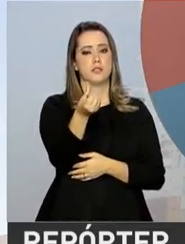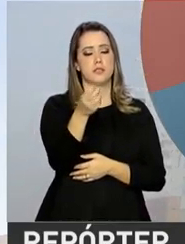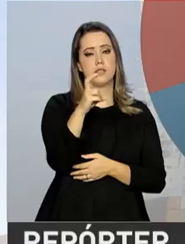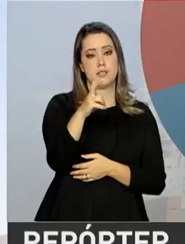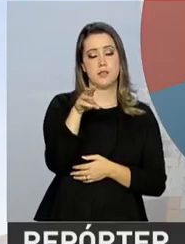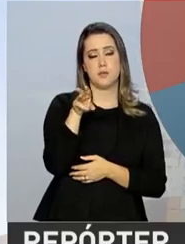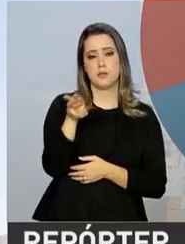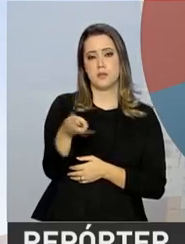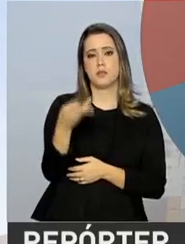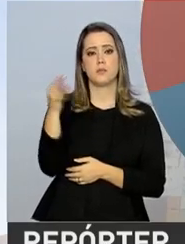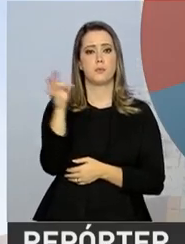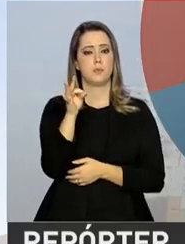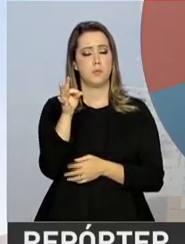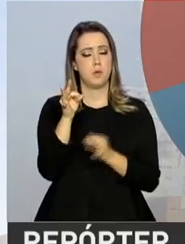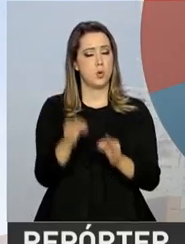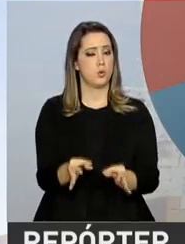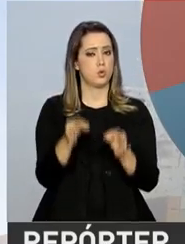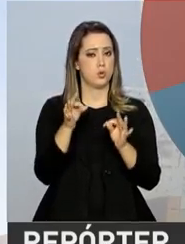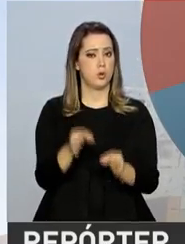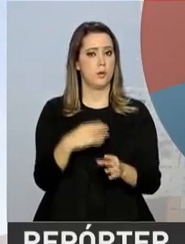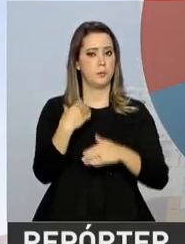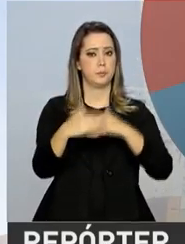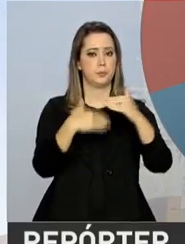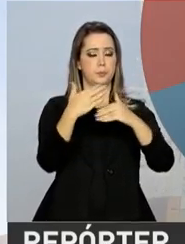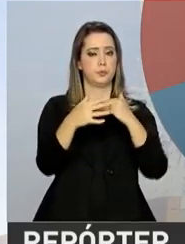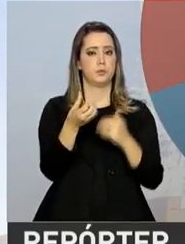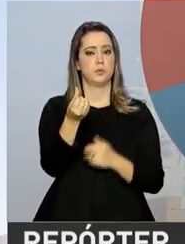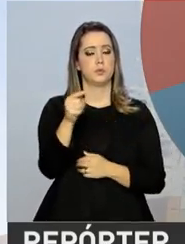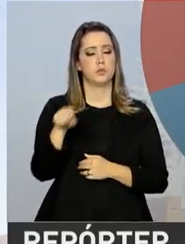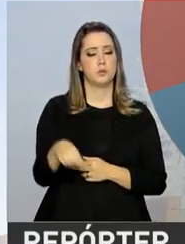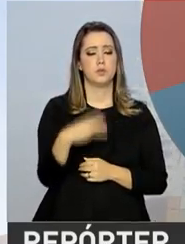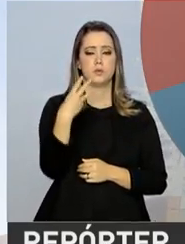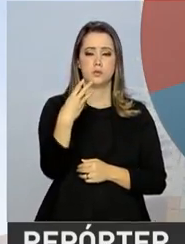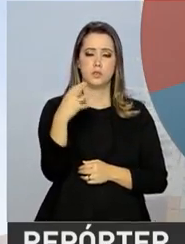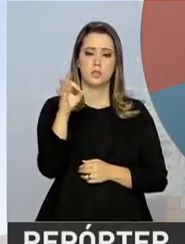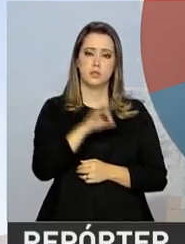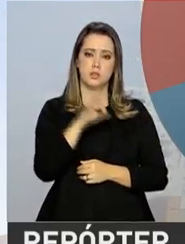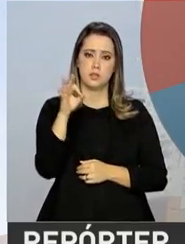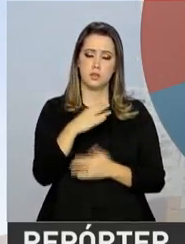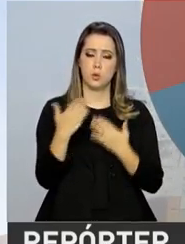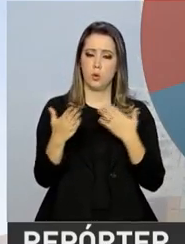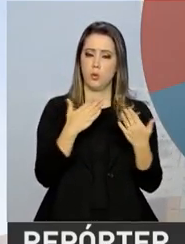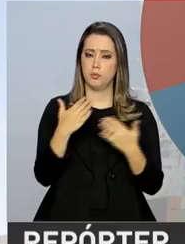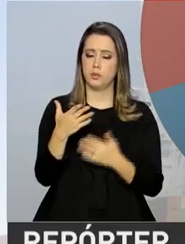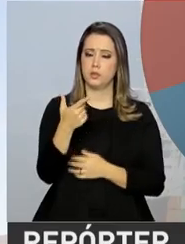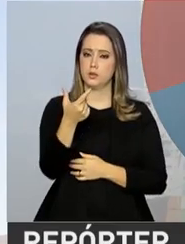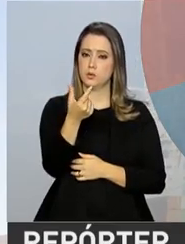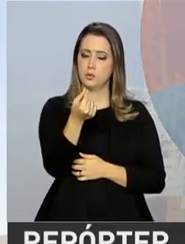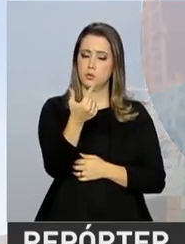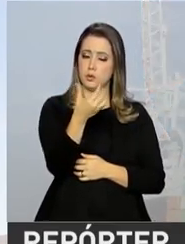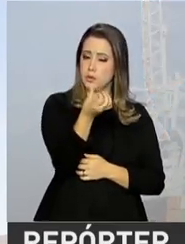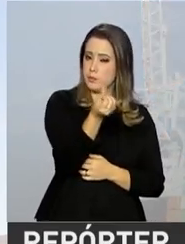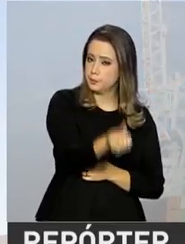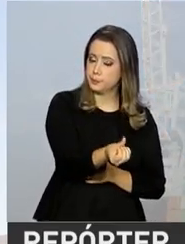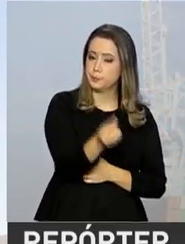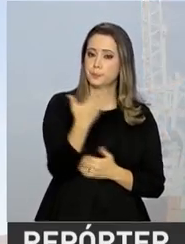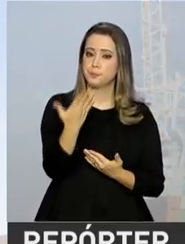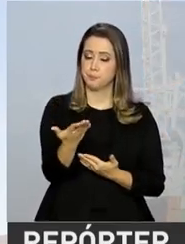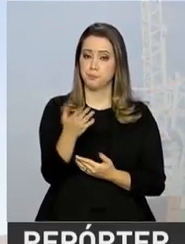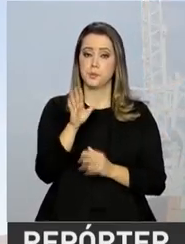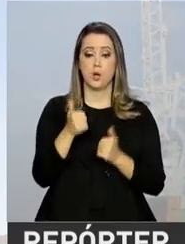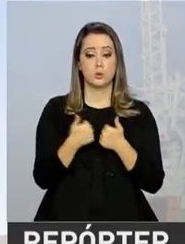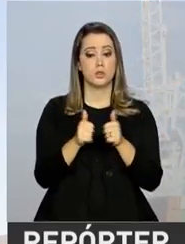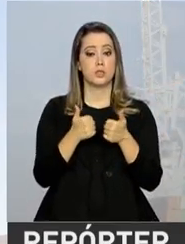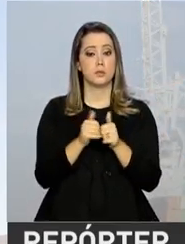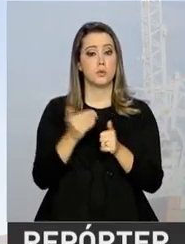milhões de toneladas um aumento de 6 23% sobre 2016 a carga que apresentou